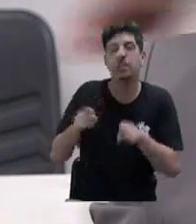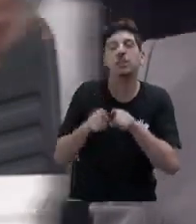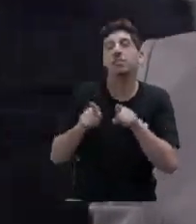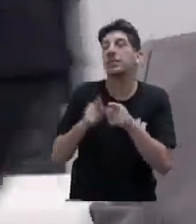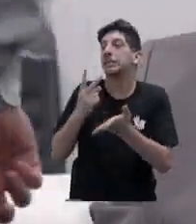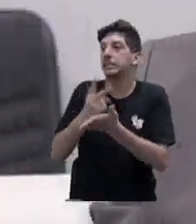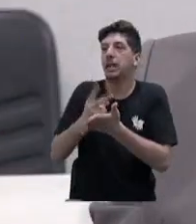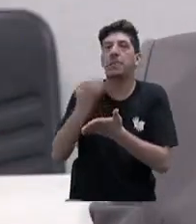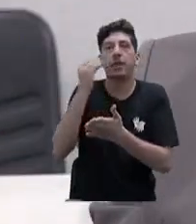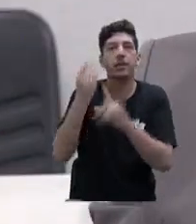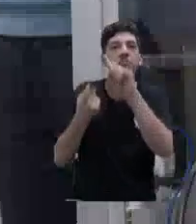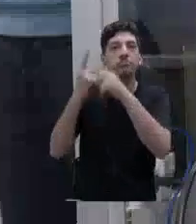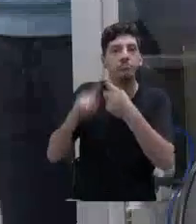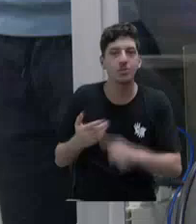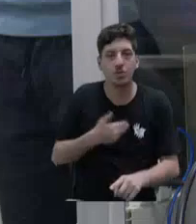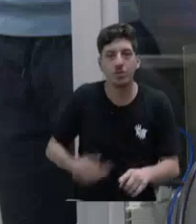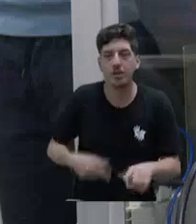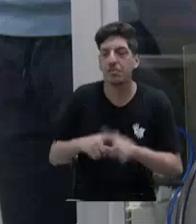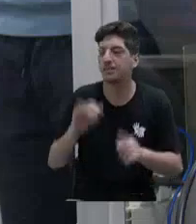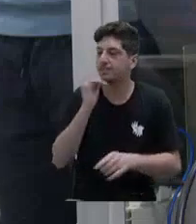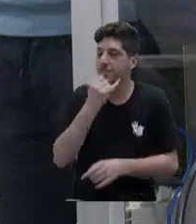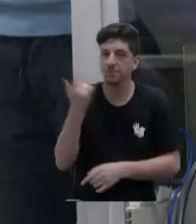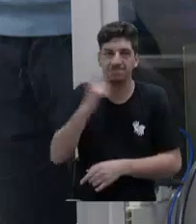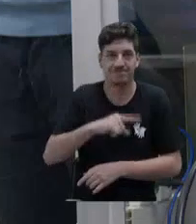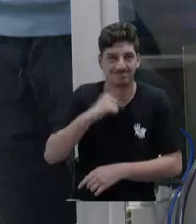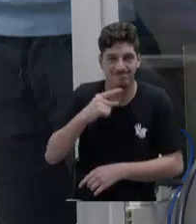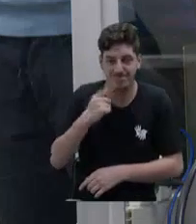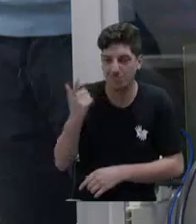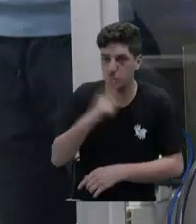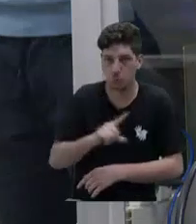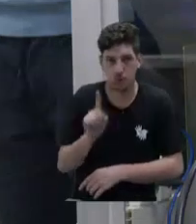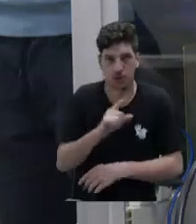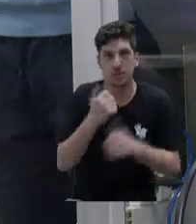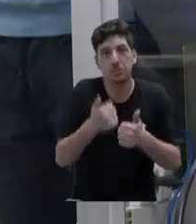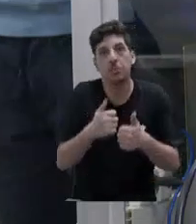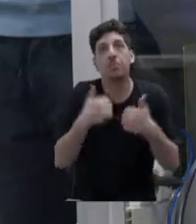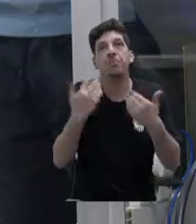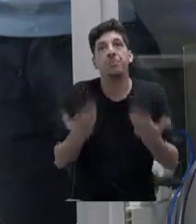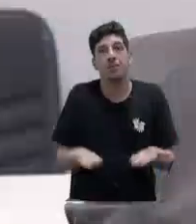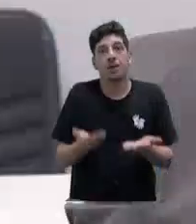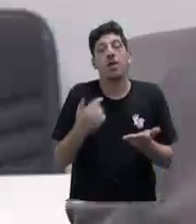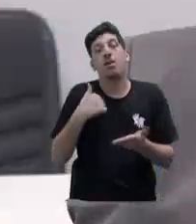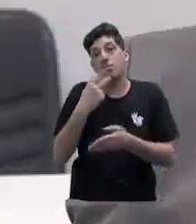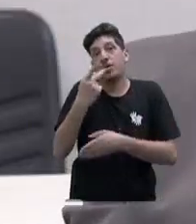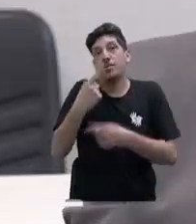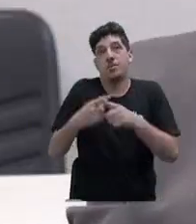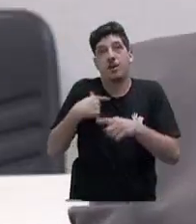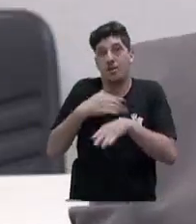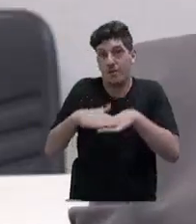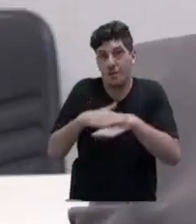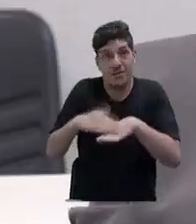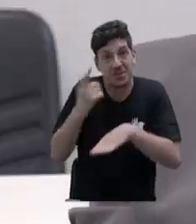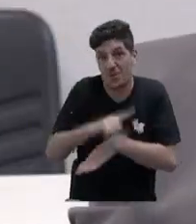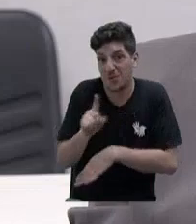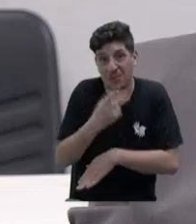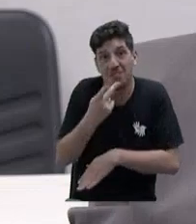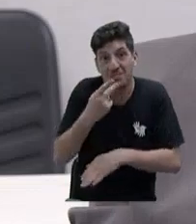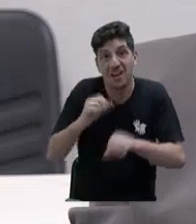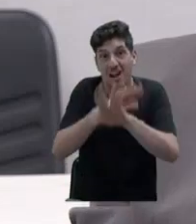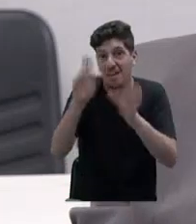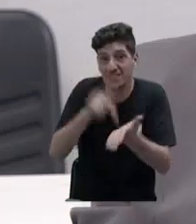governo, mas não consegui. Então, assim, acho que a gente... não, estou te falando que eu converso e não consegui, eu estou sendo claro com